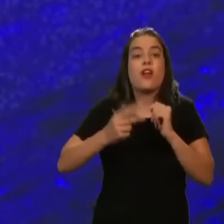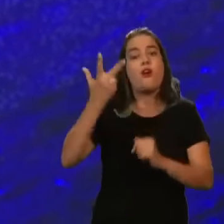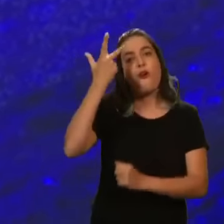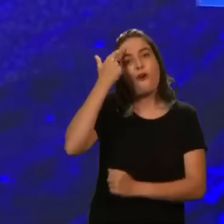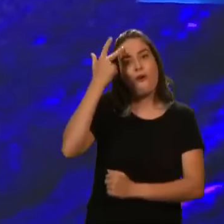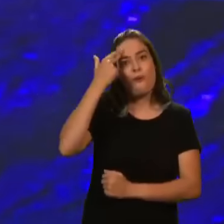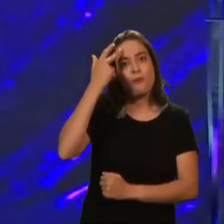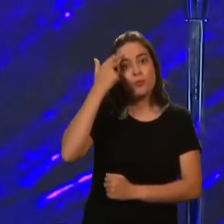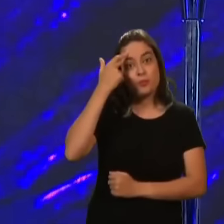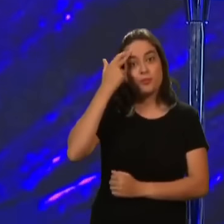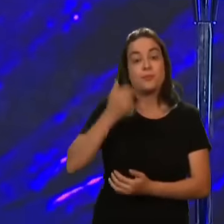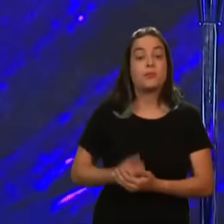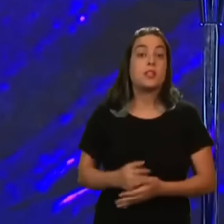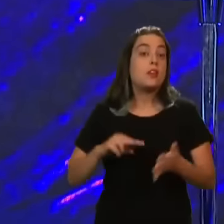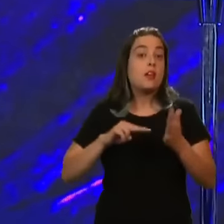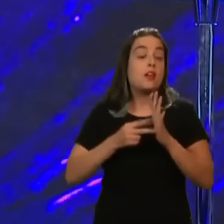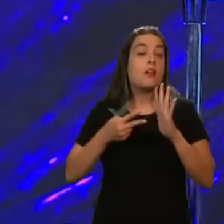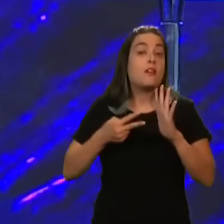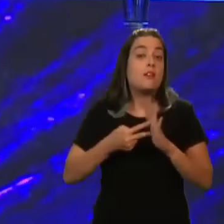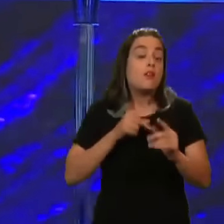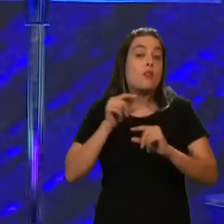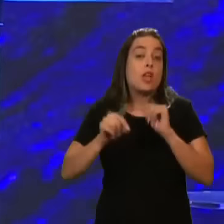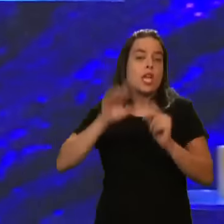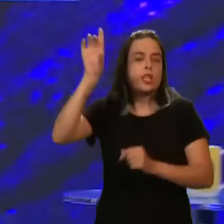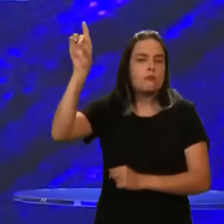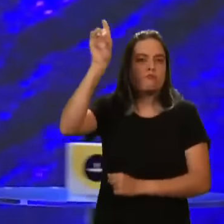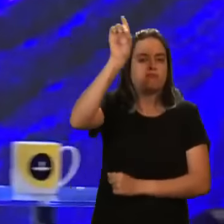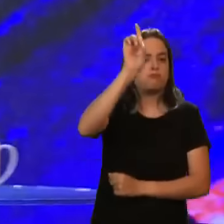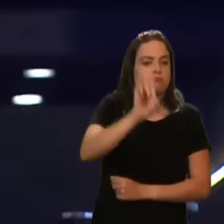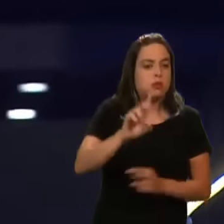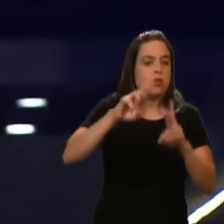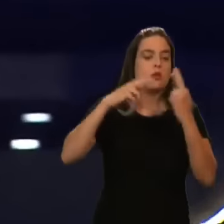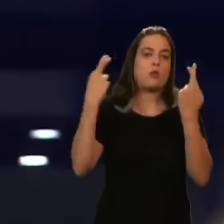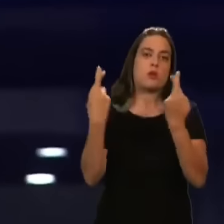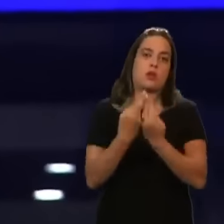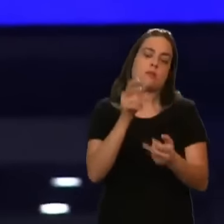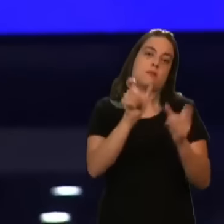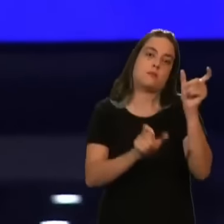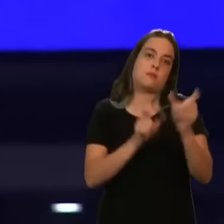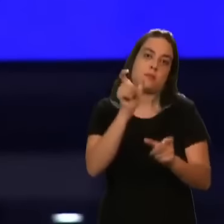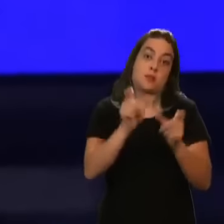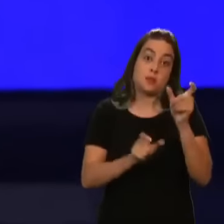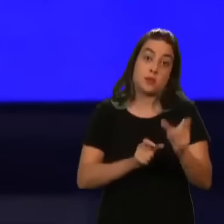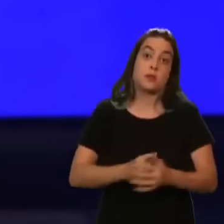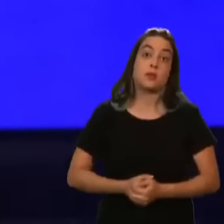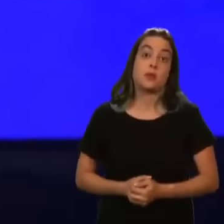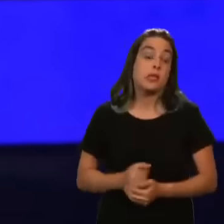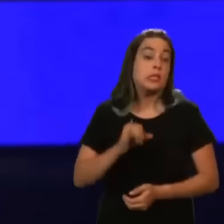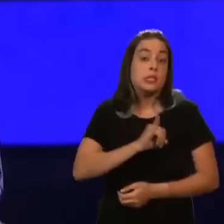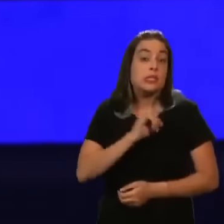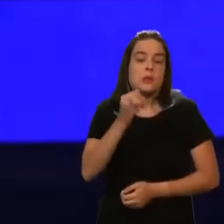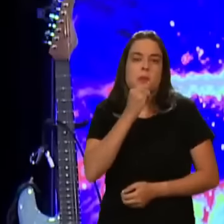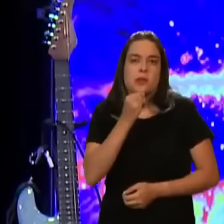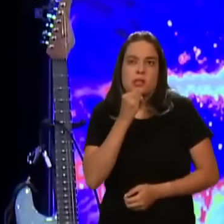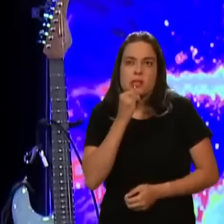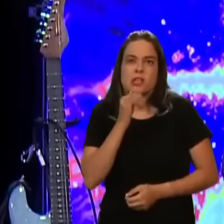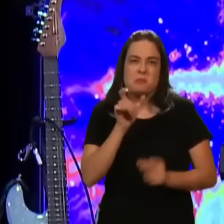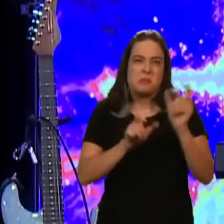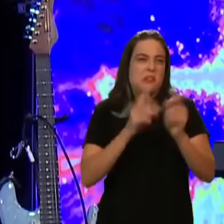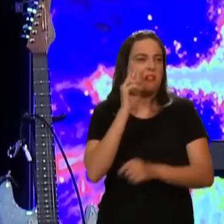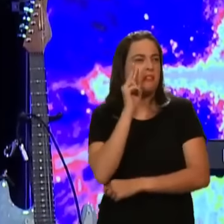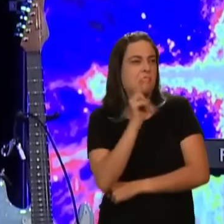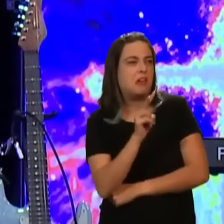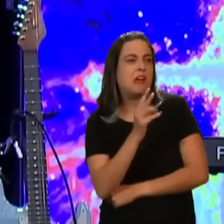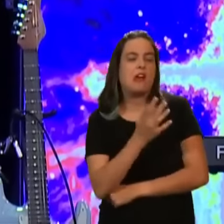reino de Deus no reino dos homens. É o que uma pessoa com fé consegue acessar quando as outras só ficam: ah, deixa eu ver aqui